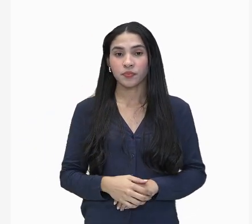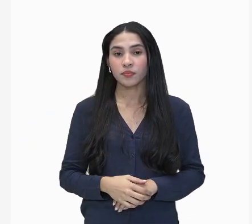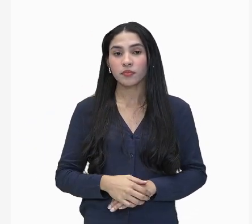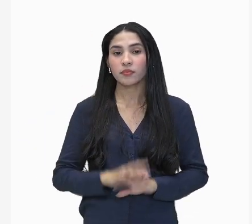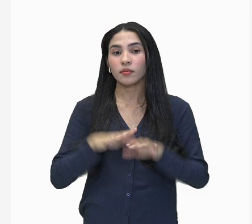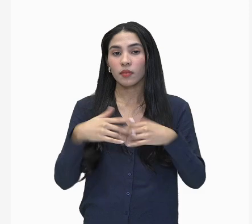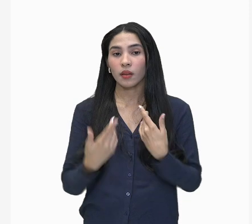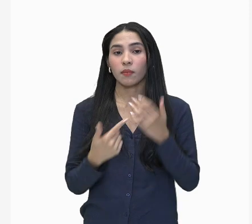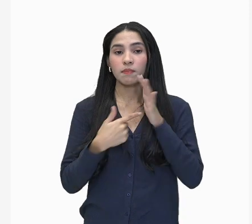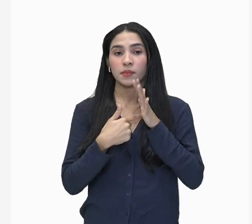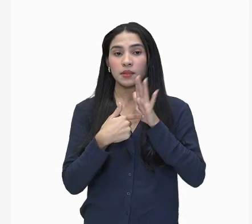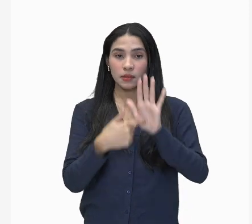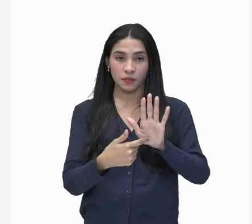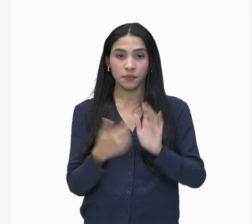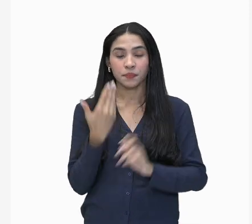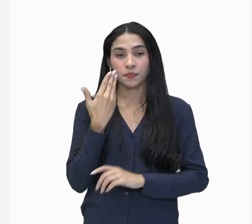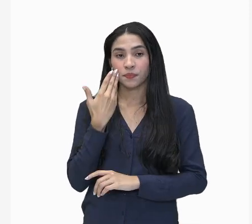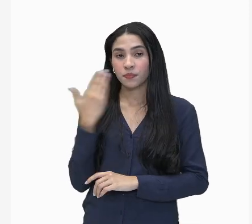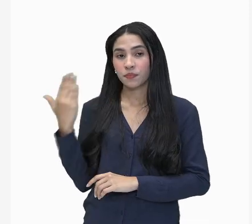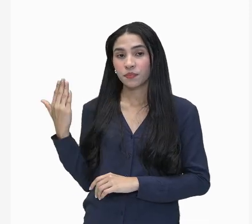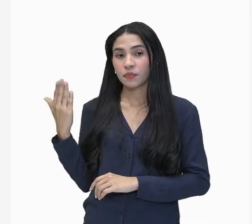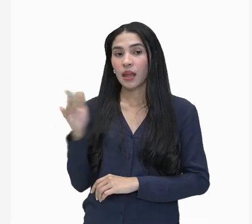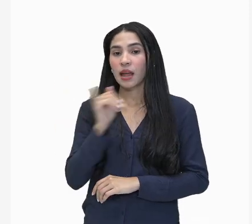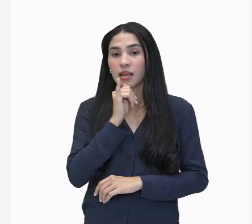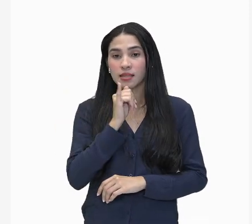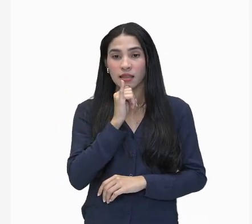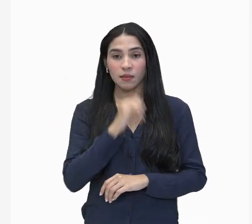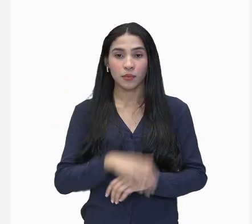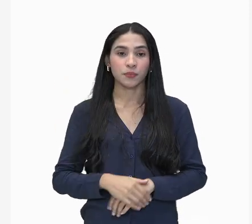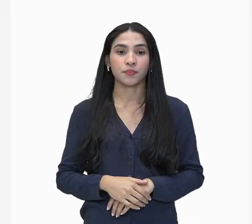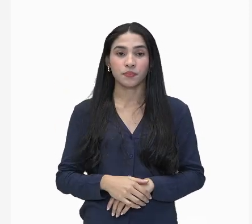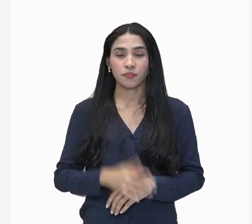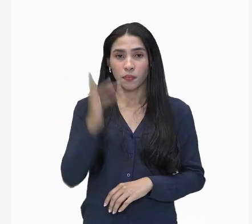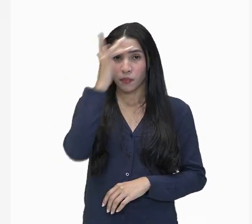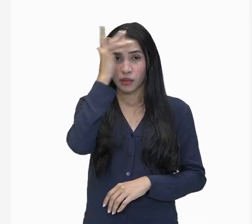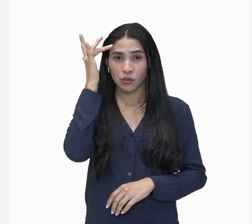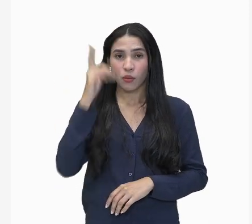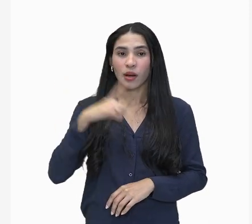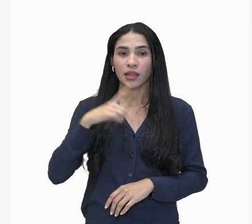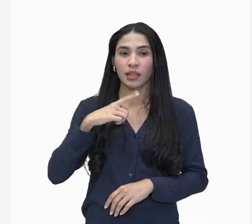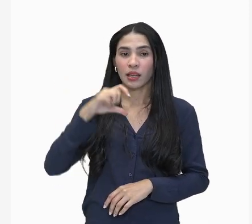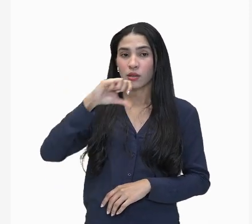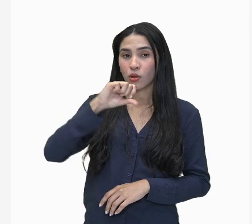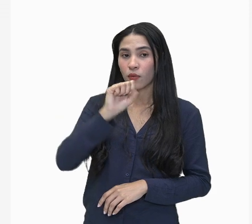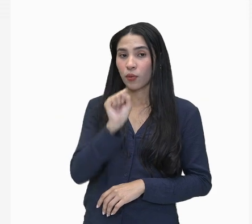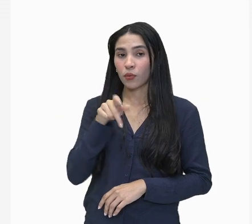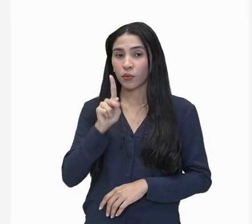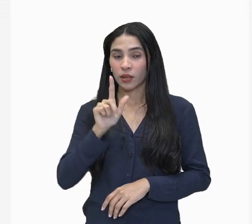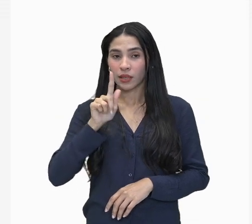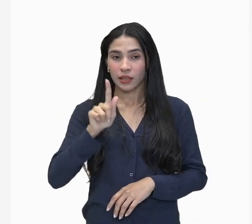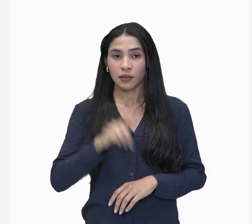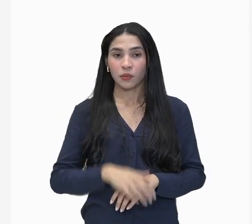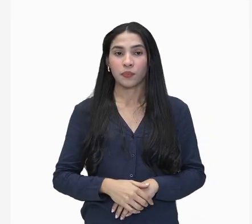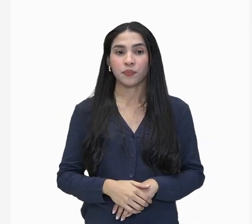Então, eu trouxe aqui para vocês esse exemplo desse indivíduo que tem 98 quilos e